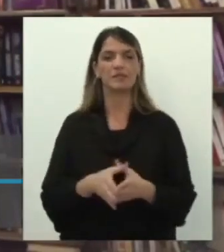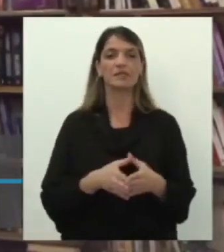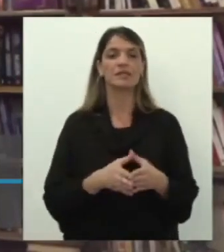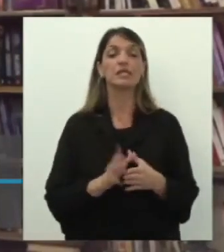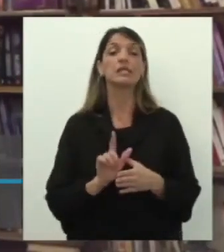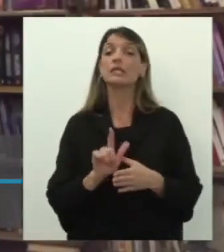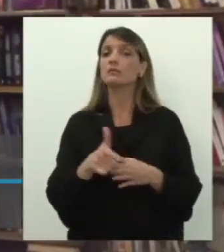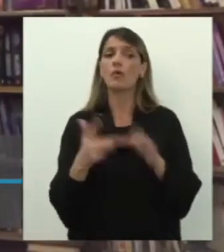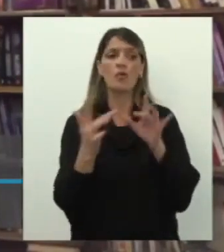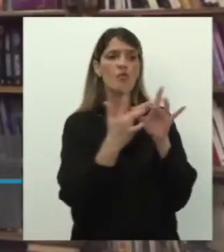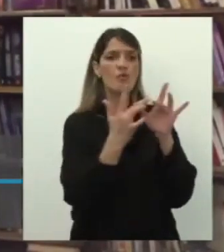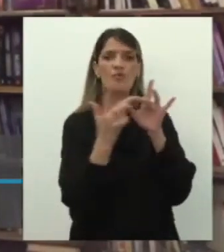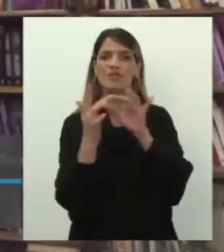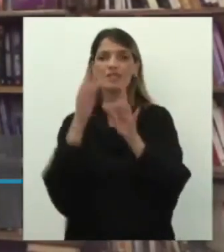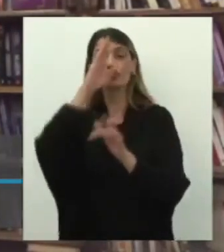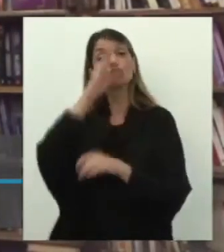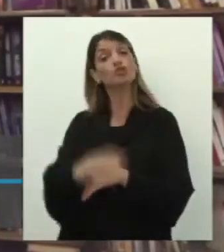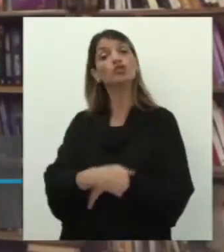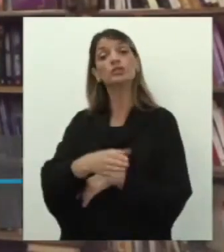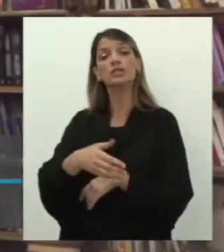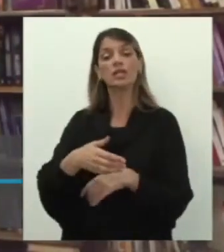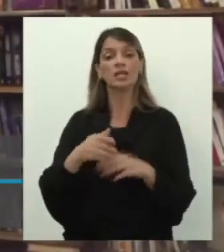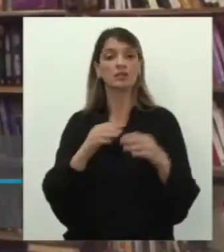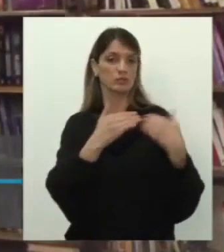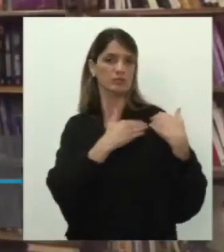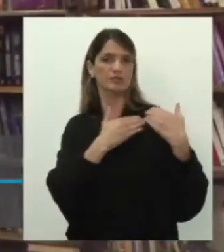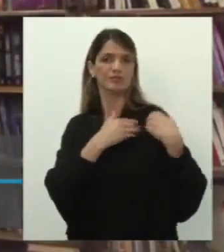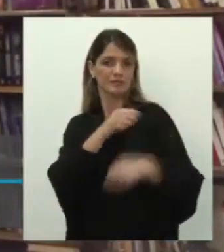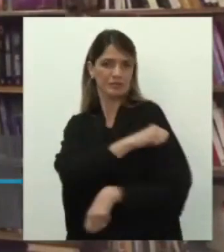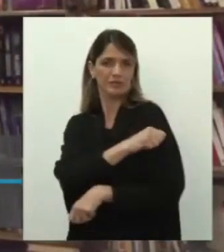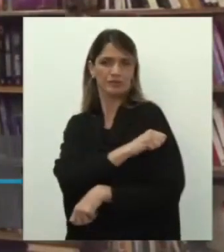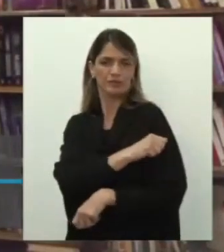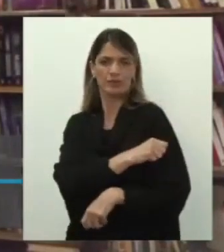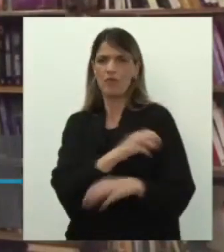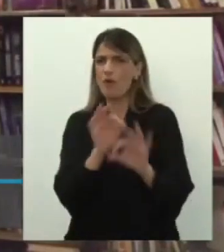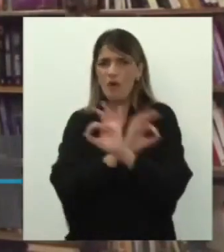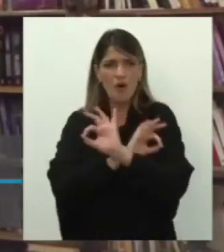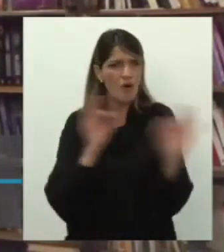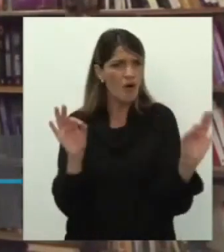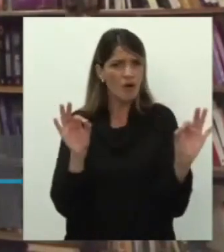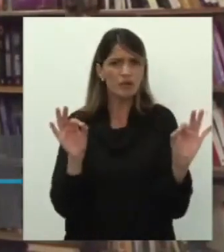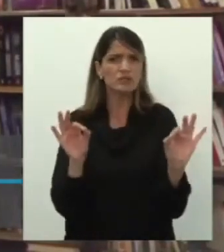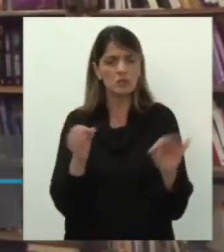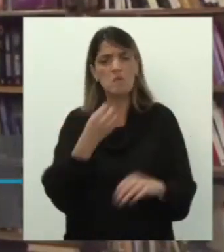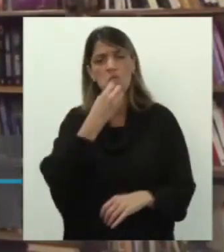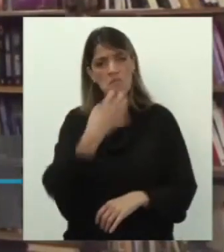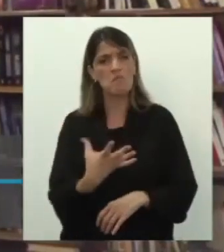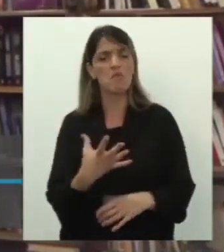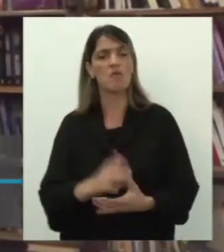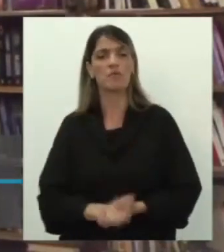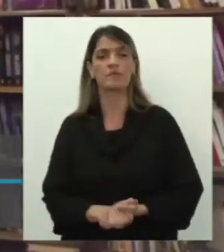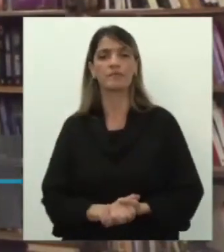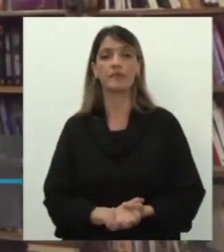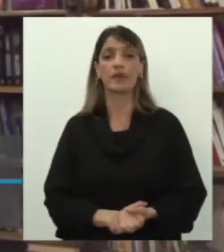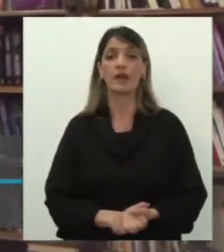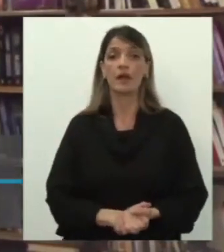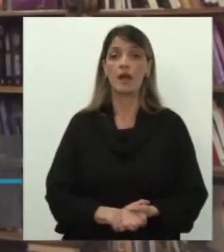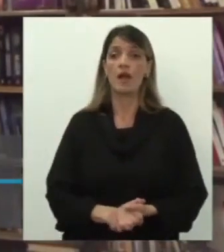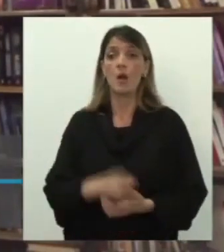passaram a ter o contato com os pais, o que foi muito bom e está sendo efetivo, uma vez que os